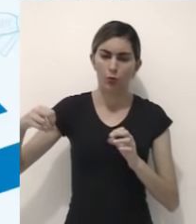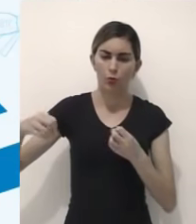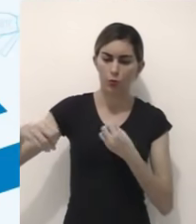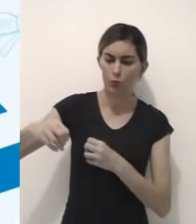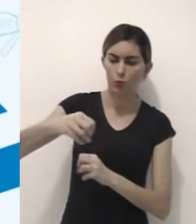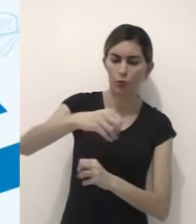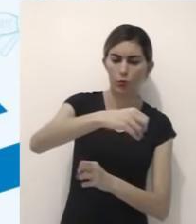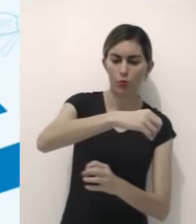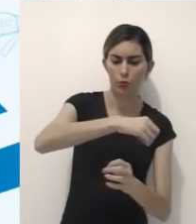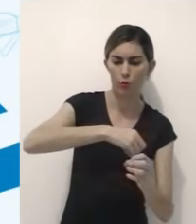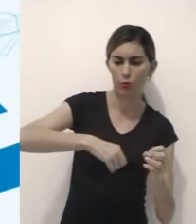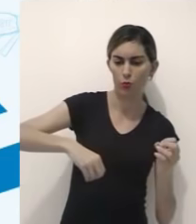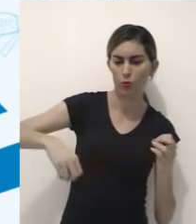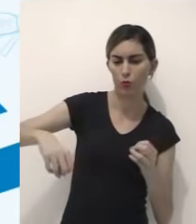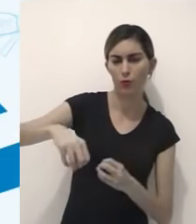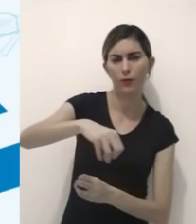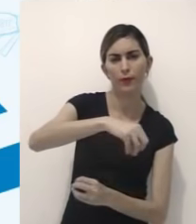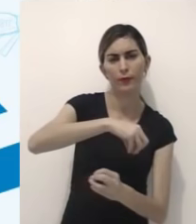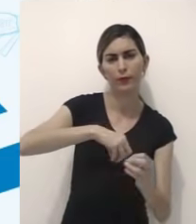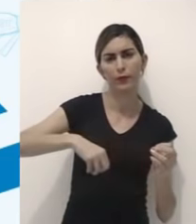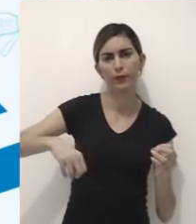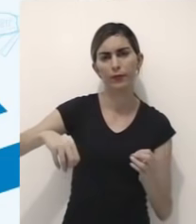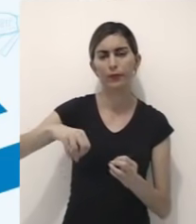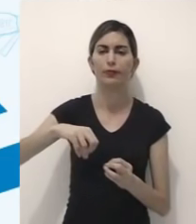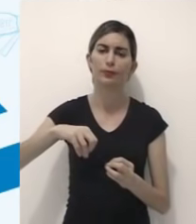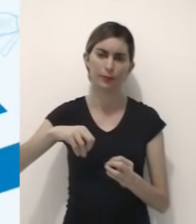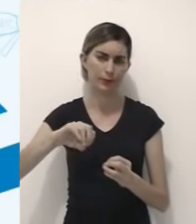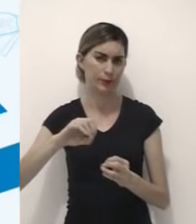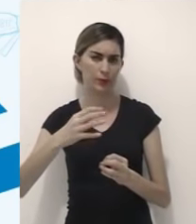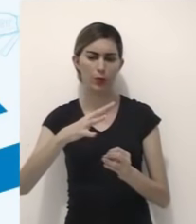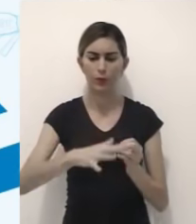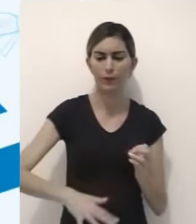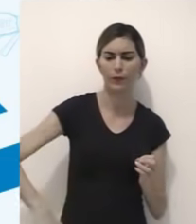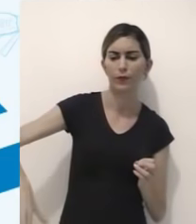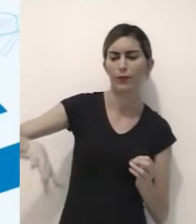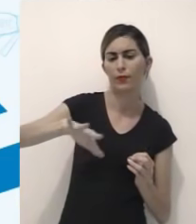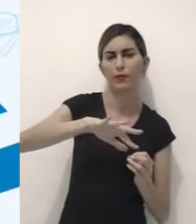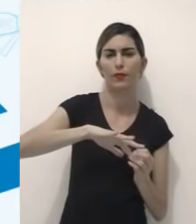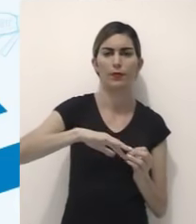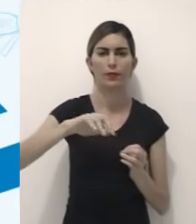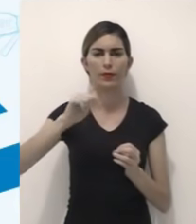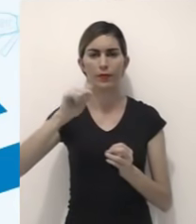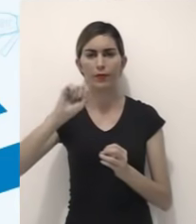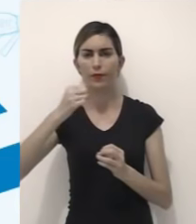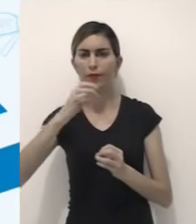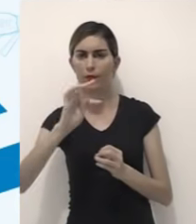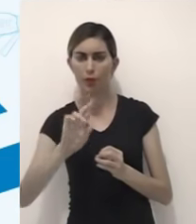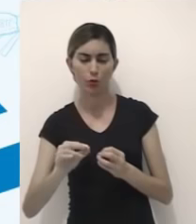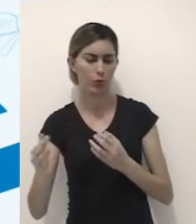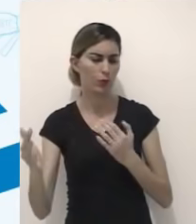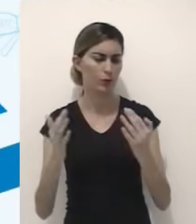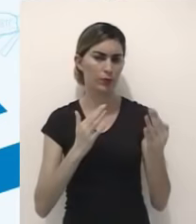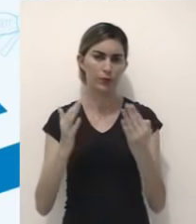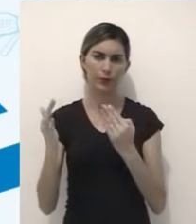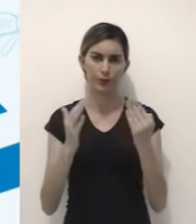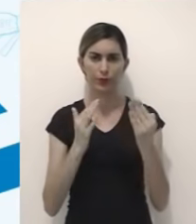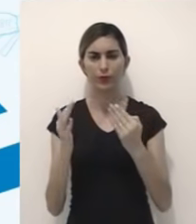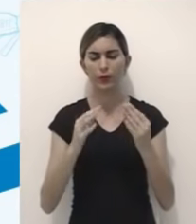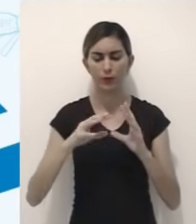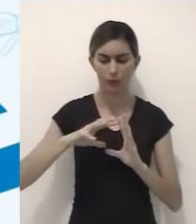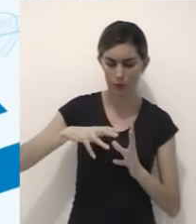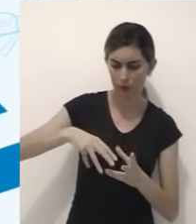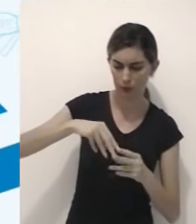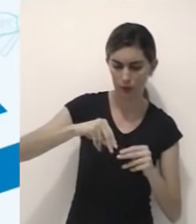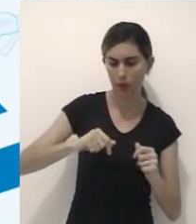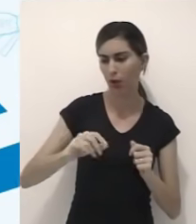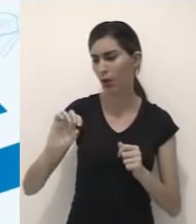os corpos presos ao planeta ou a um astro. E aí, quando a gente compara